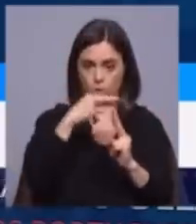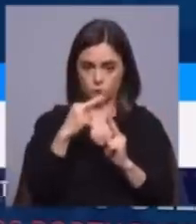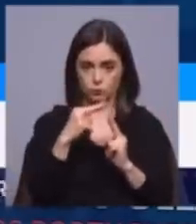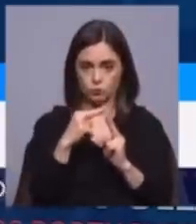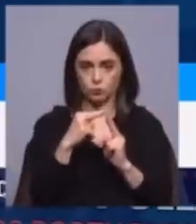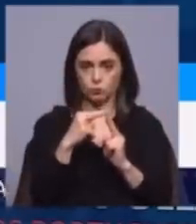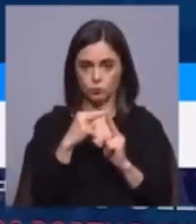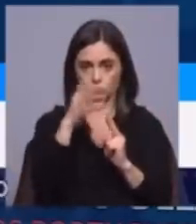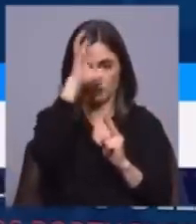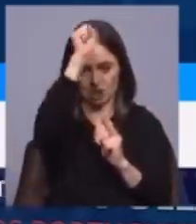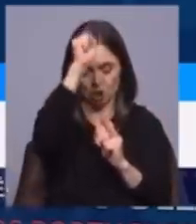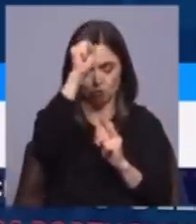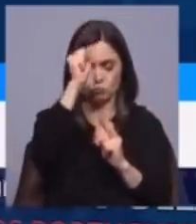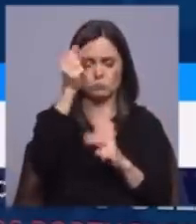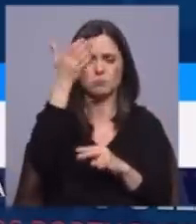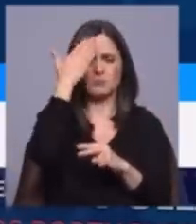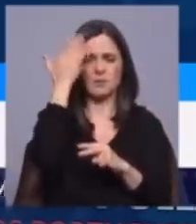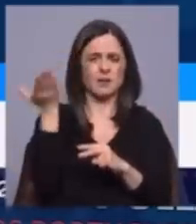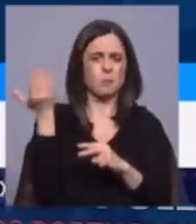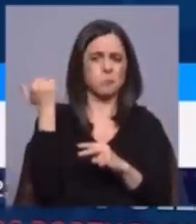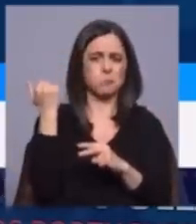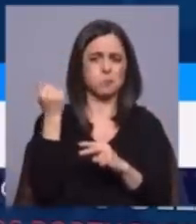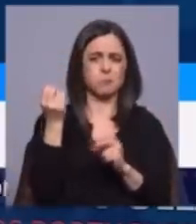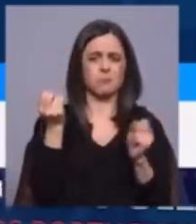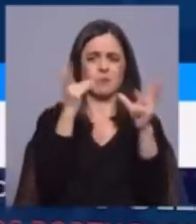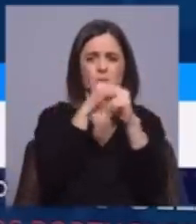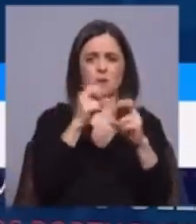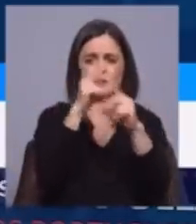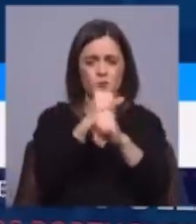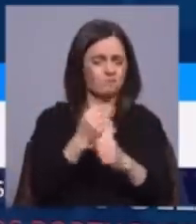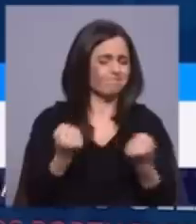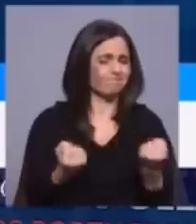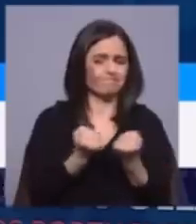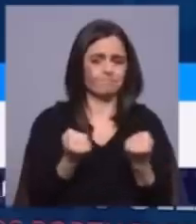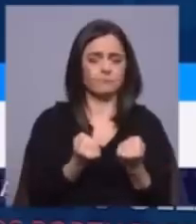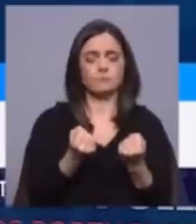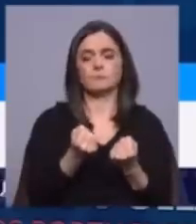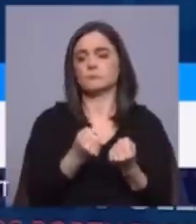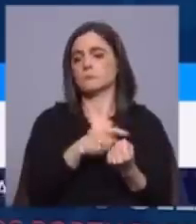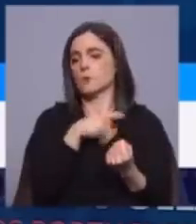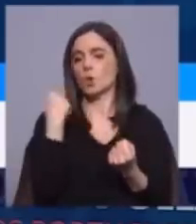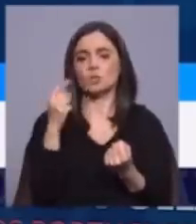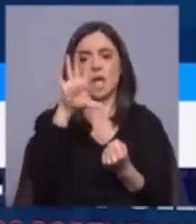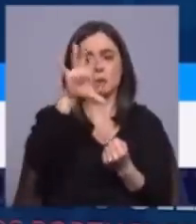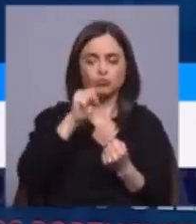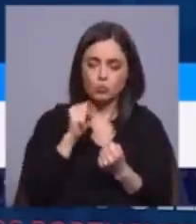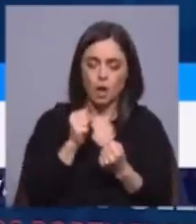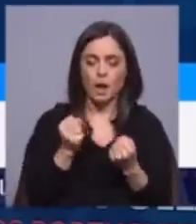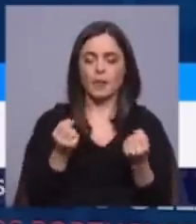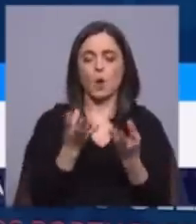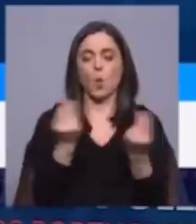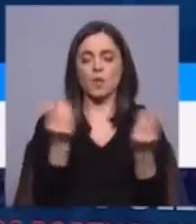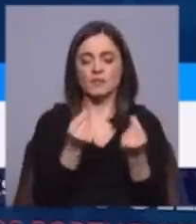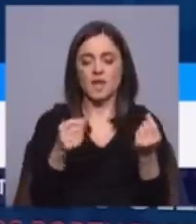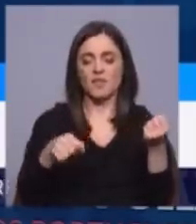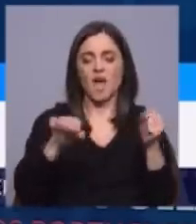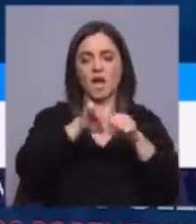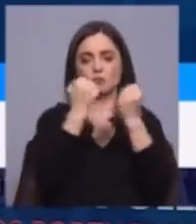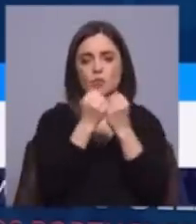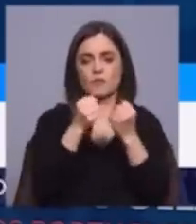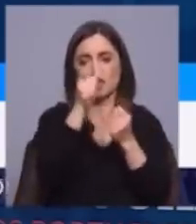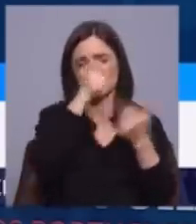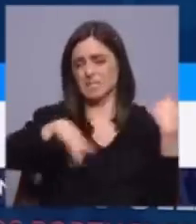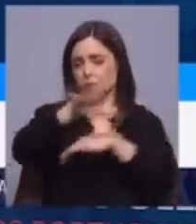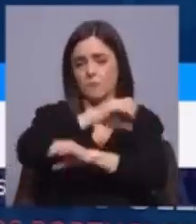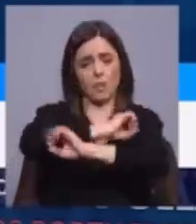a incapacidade de rejuvenescer a incapacidade de ir buscar qualidade a sociedade civil é hoje Clara para António